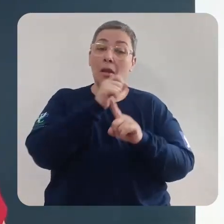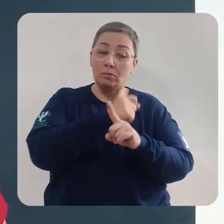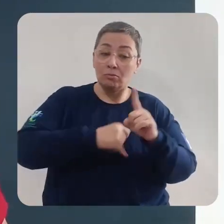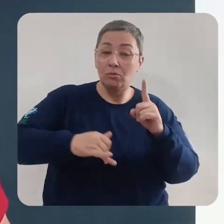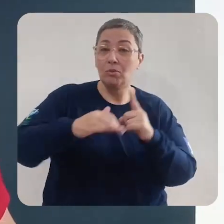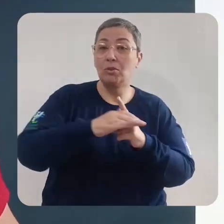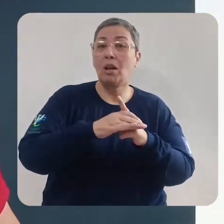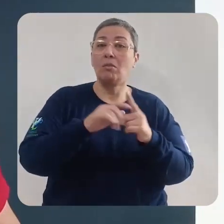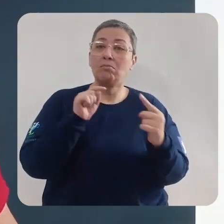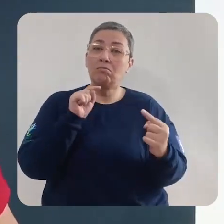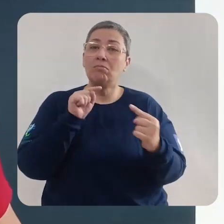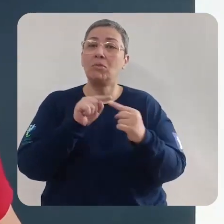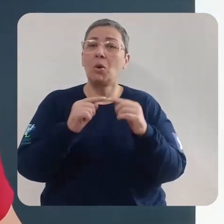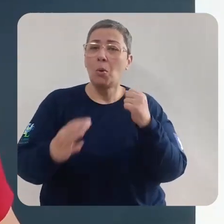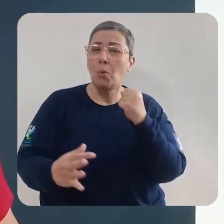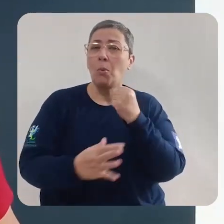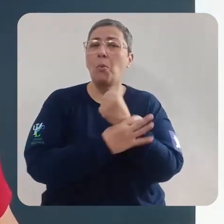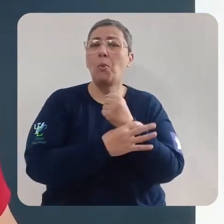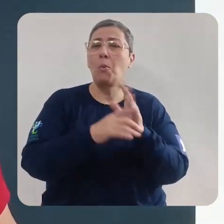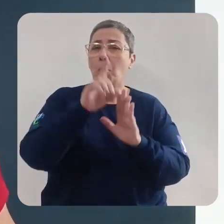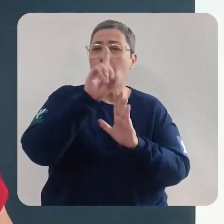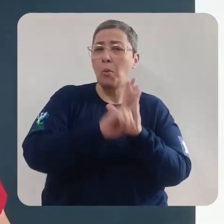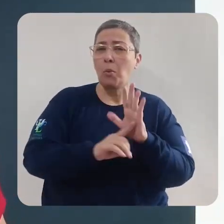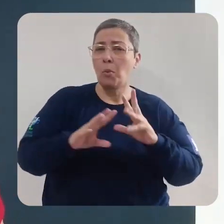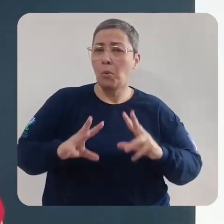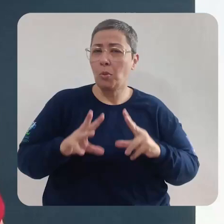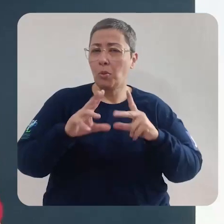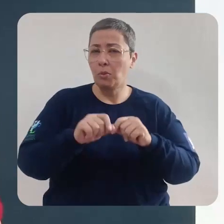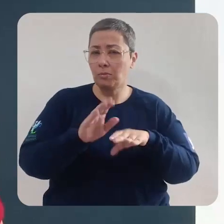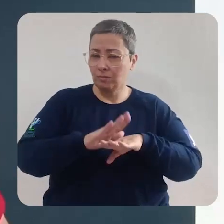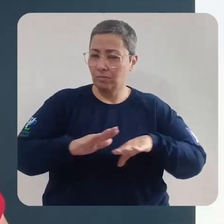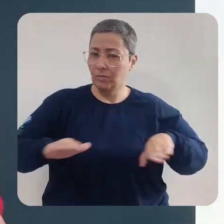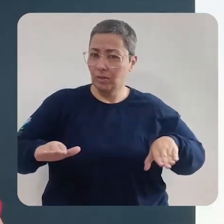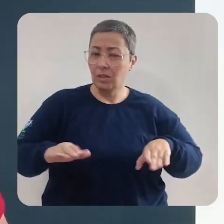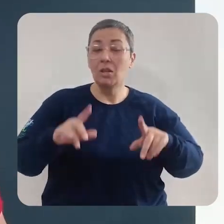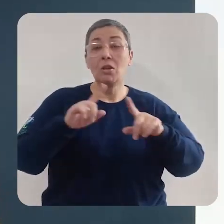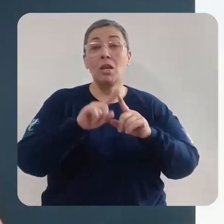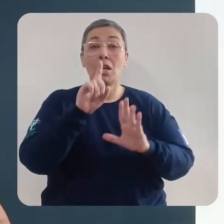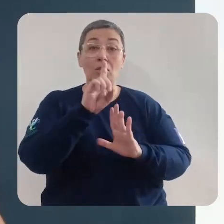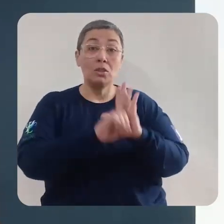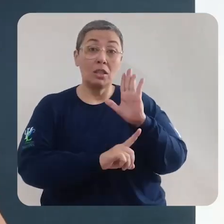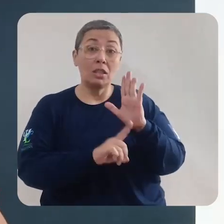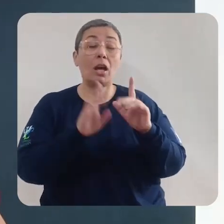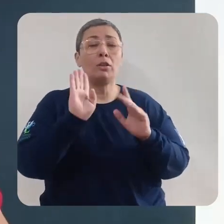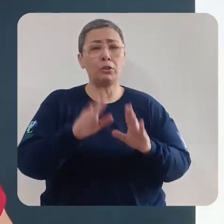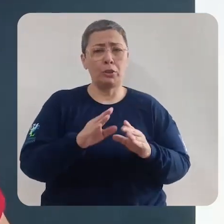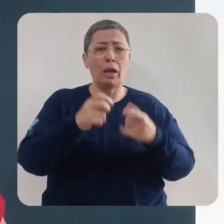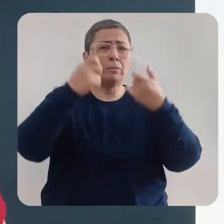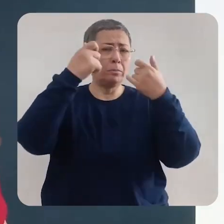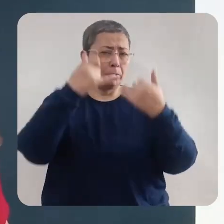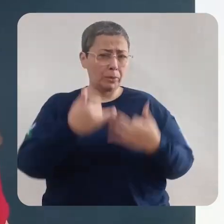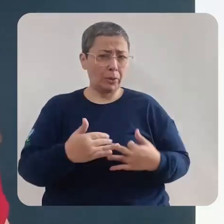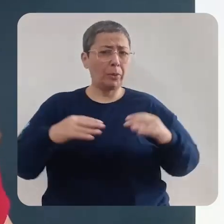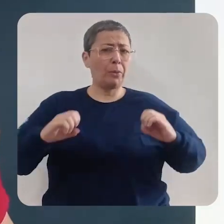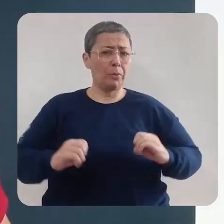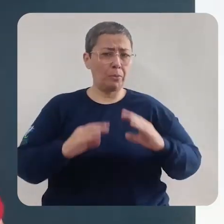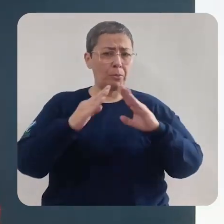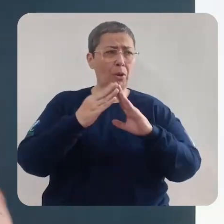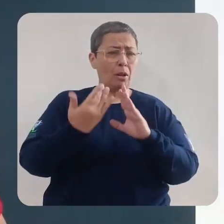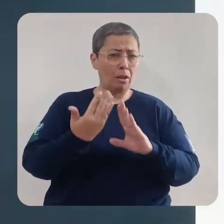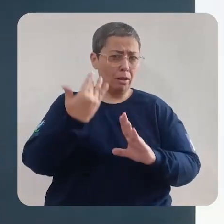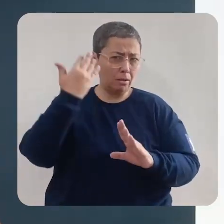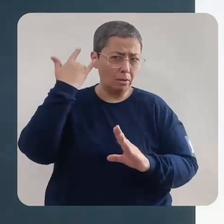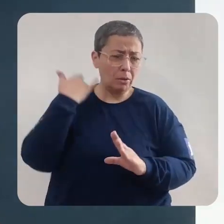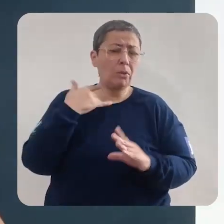políticas públicas e nas causas sociais para a gente garantir os direitos de todas as crianças. Esses direitos que a gente